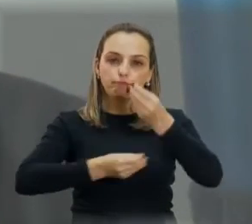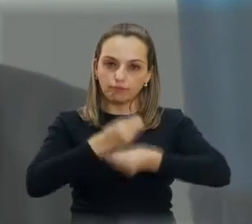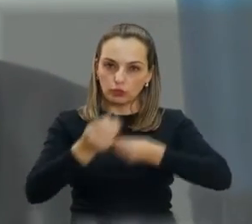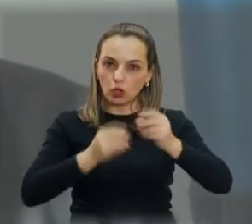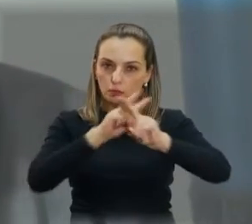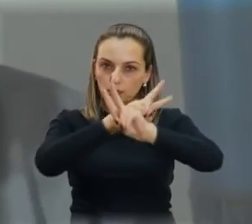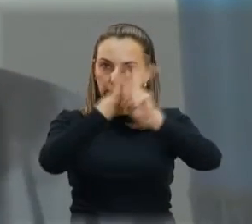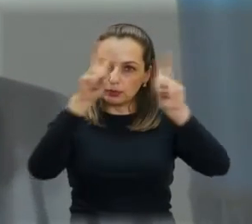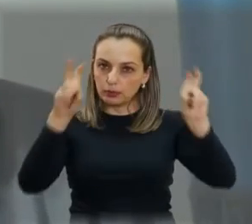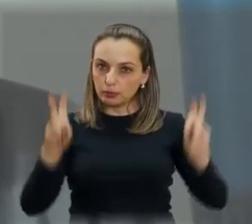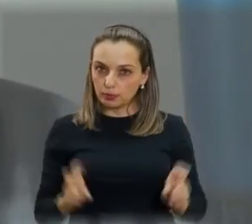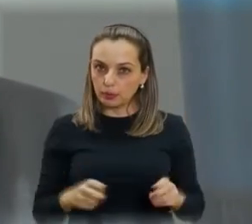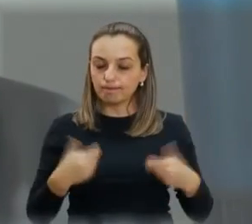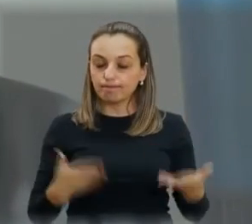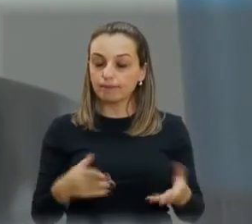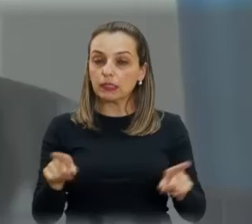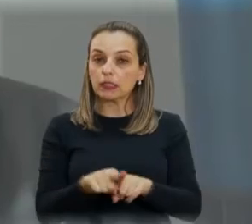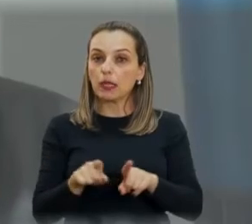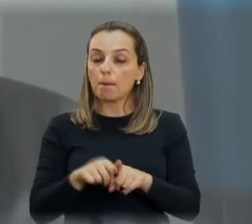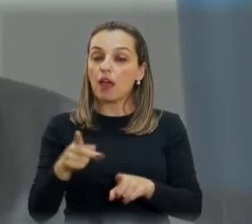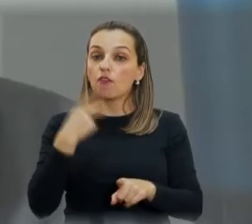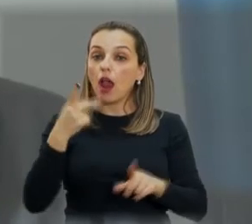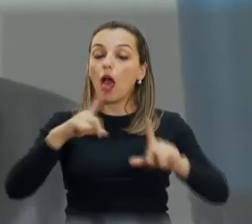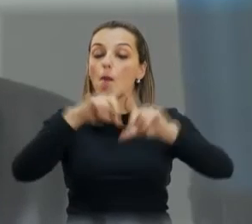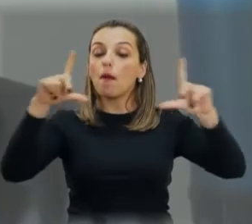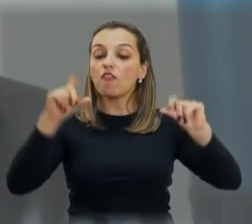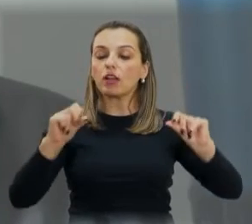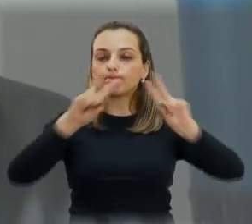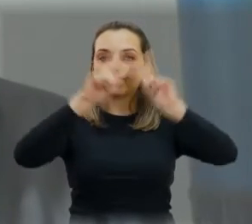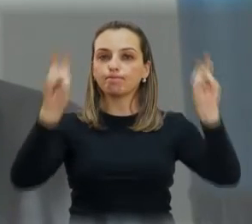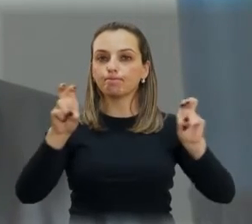desse assunto. Por fim, gostaria de citar uma frase: